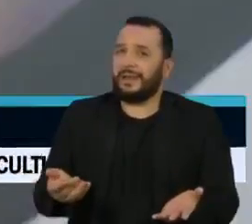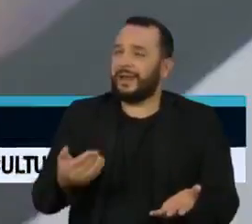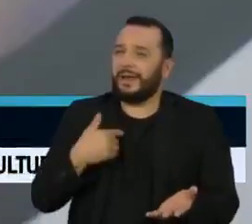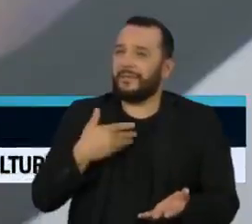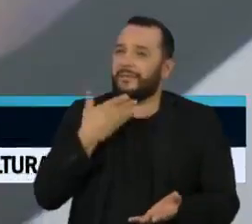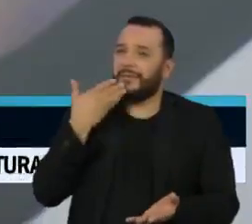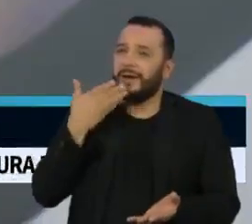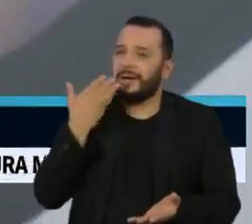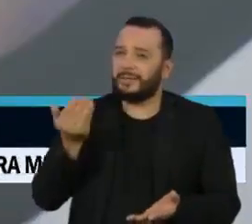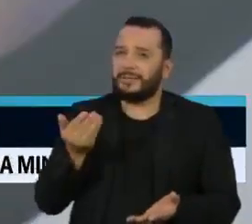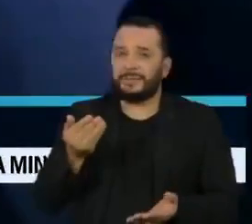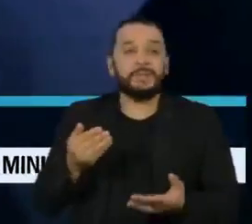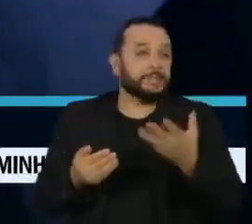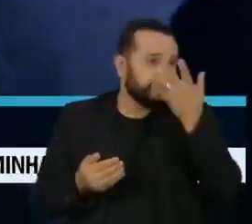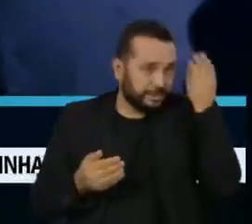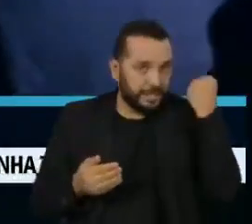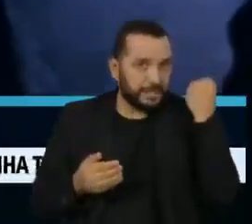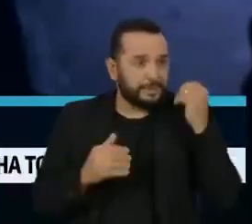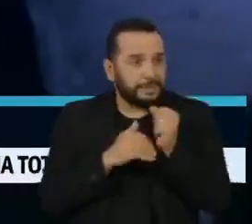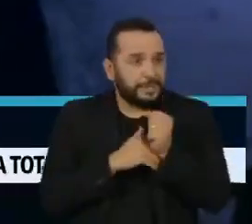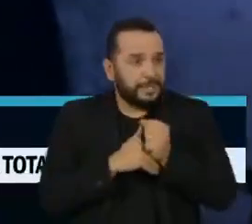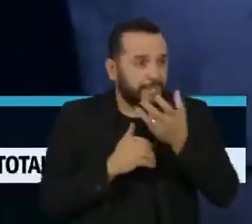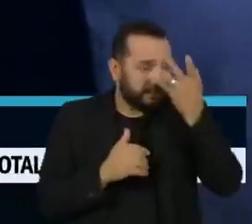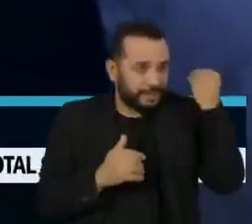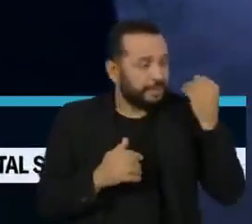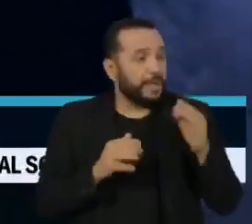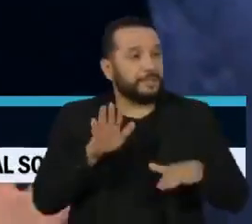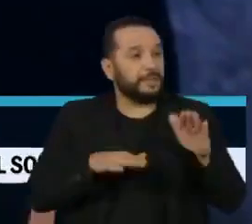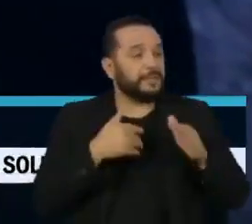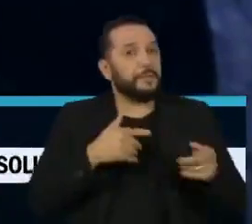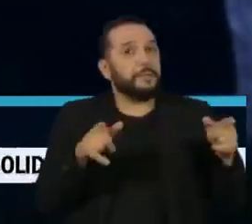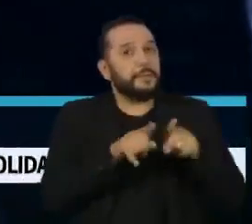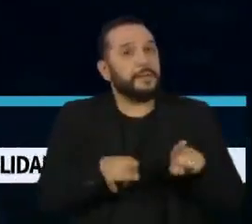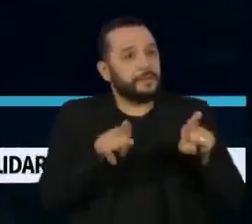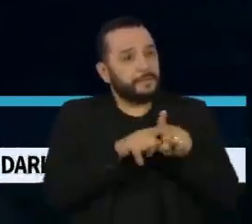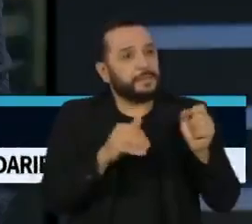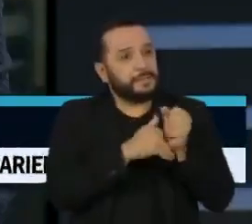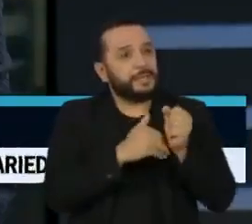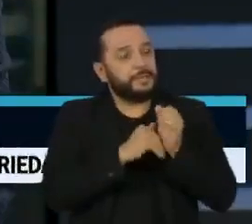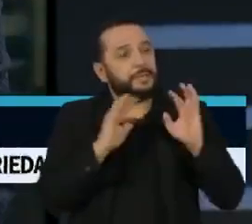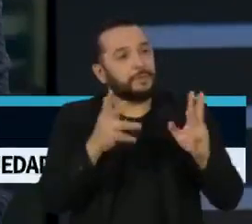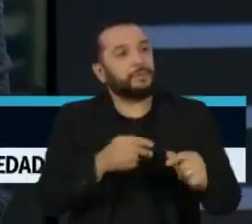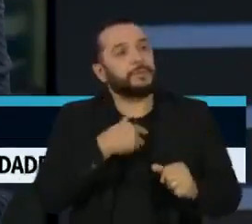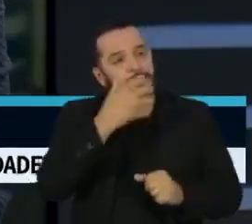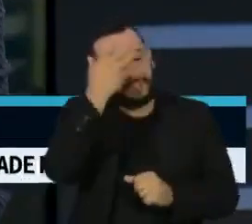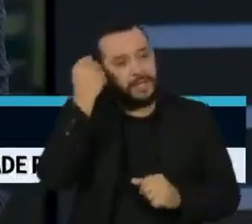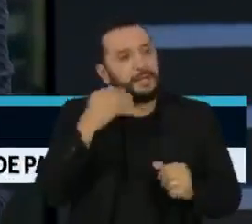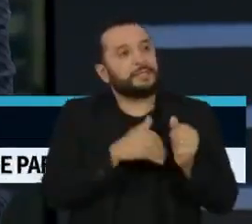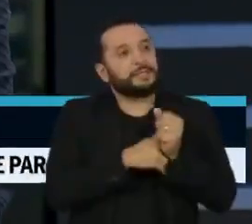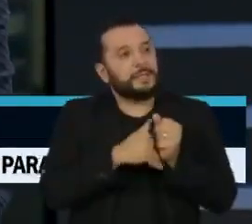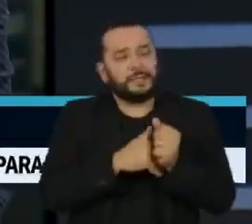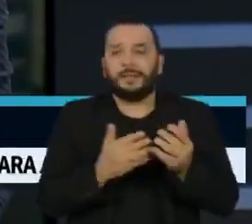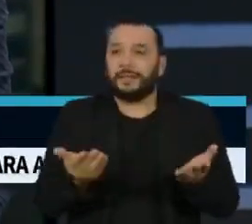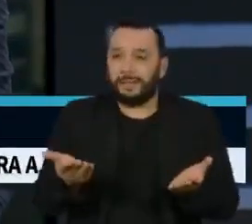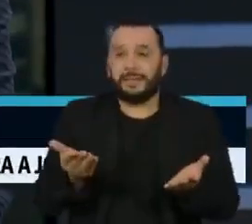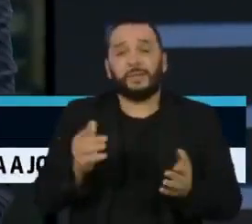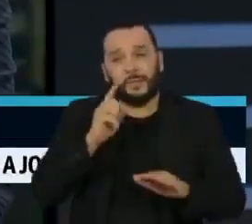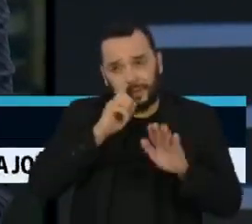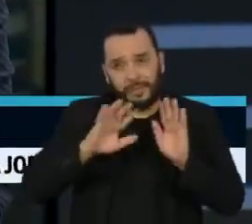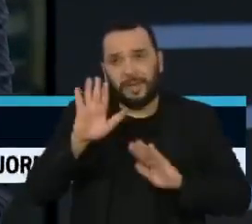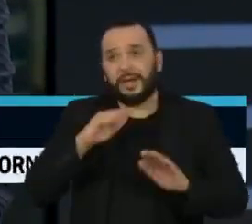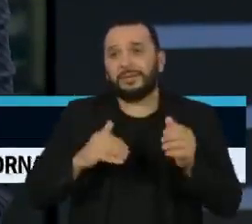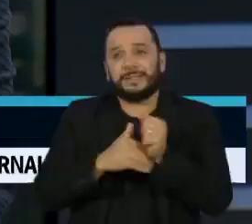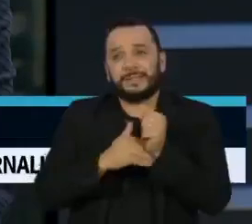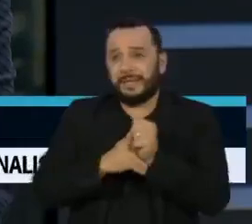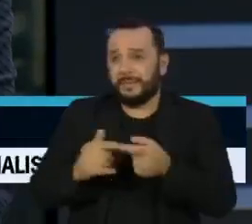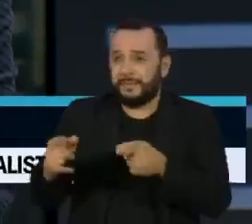prático. Tá, né? A gente esquece também, né? Ou você queria a mesma senha para tudo, mas aí não dá mais, aí você esquece e acaba... A mesma senha para tudo é muito